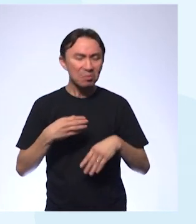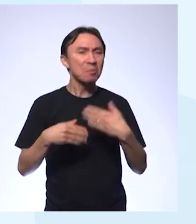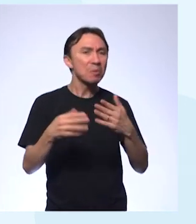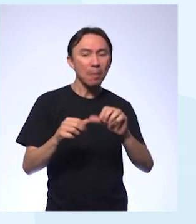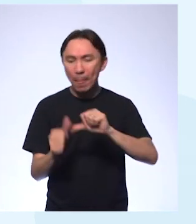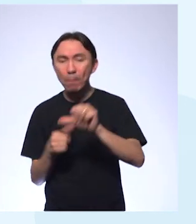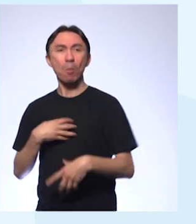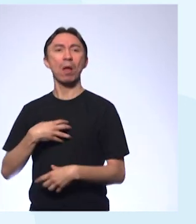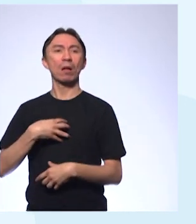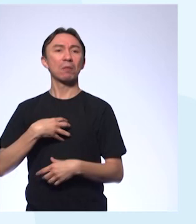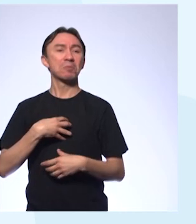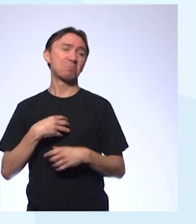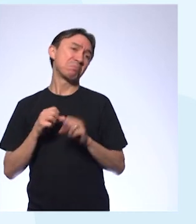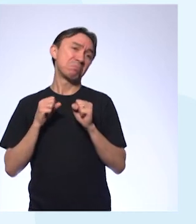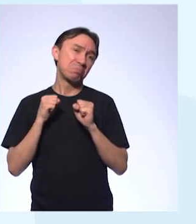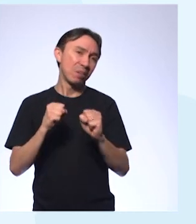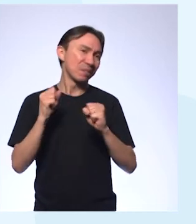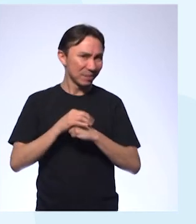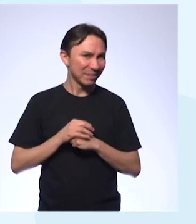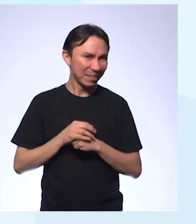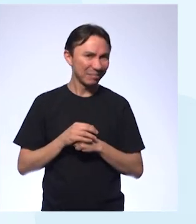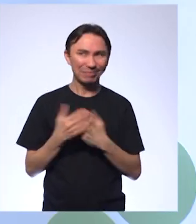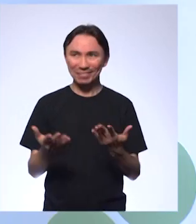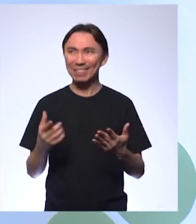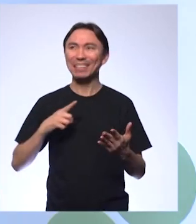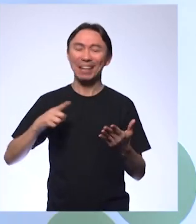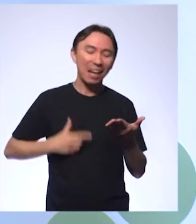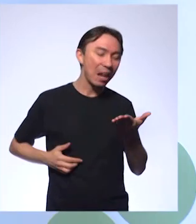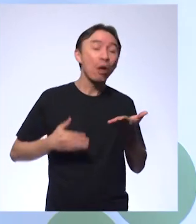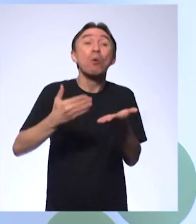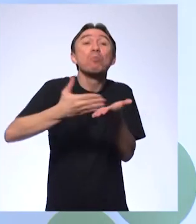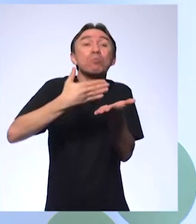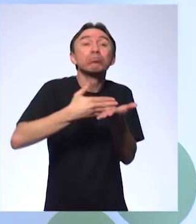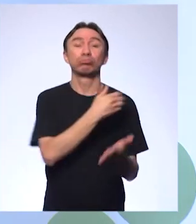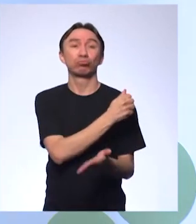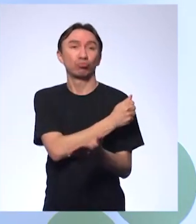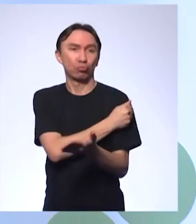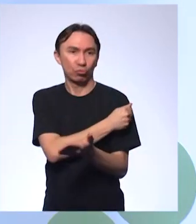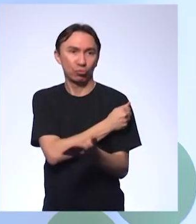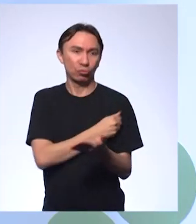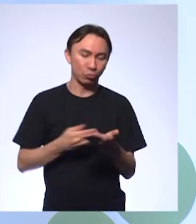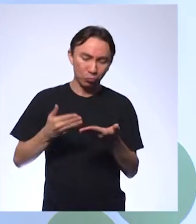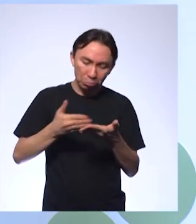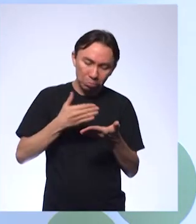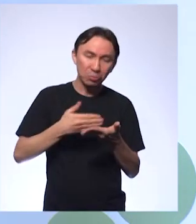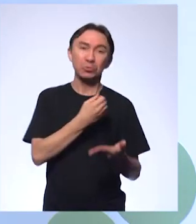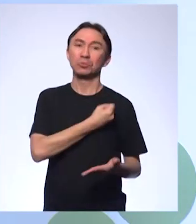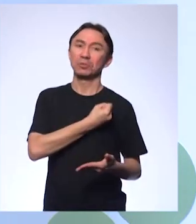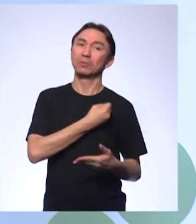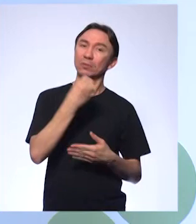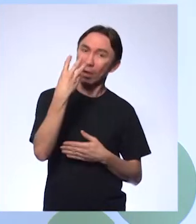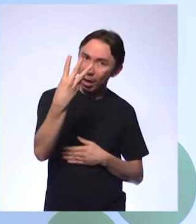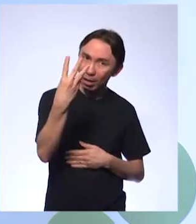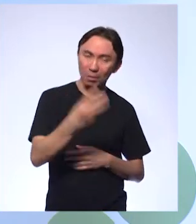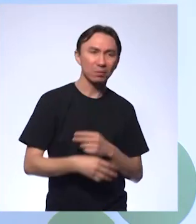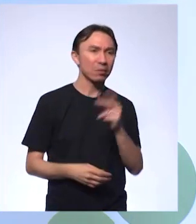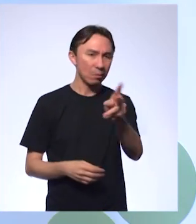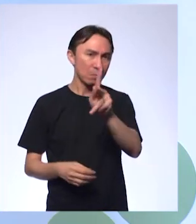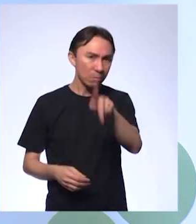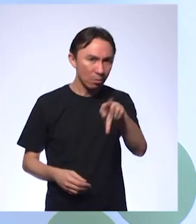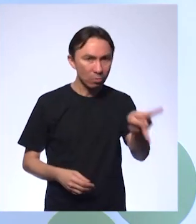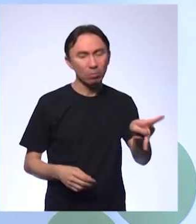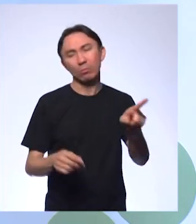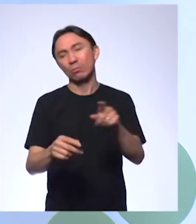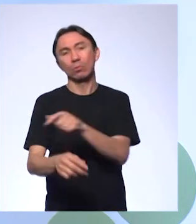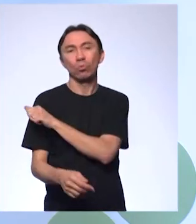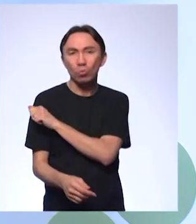o conteúdo que está lá no caderno do aluno, volume 3, para o professor, né, a professora e os alunos que estão acompanhando, e